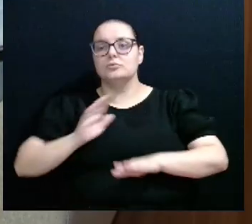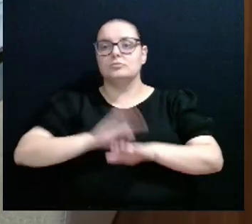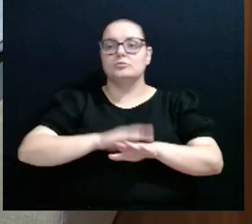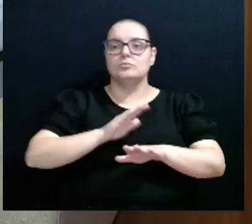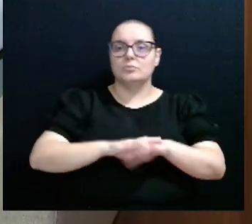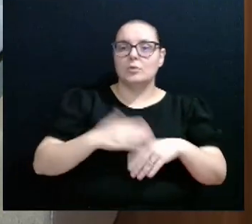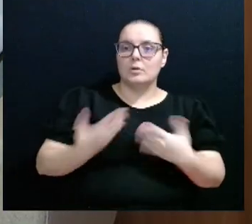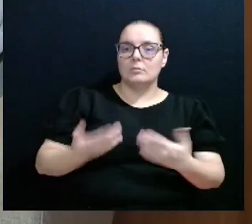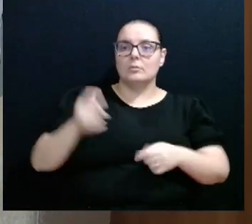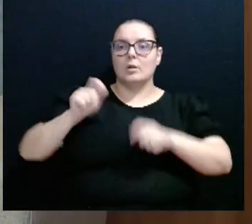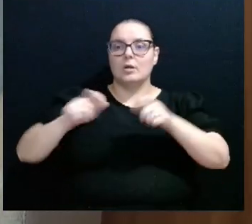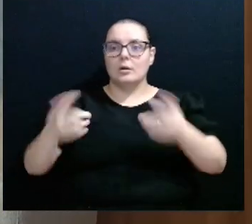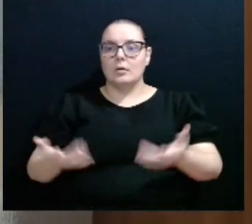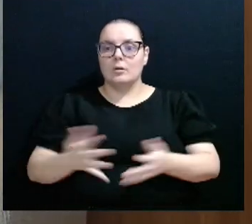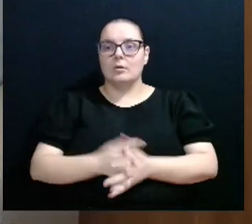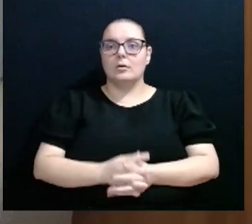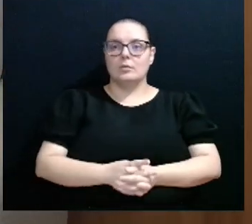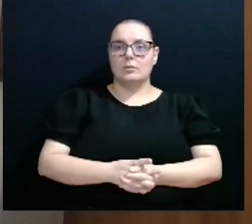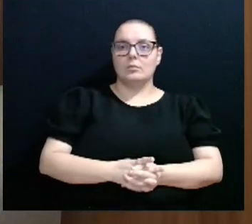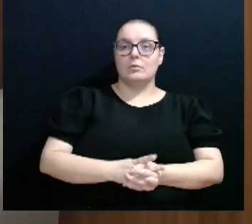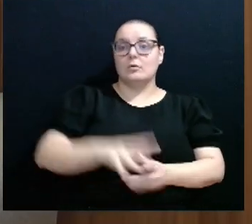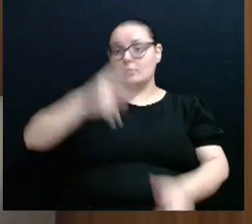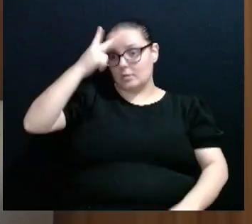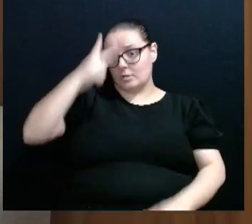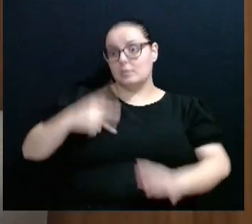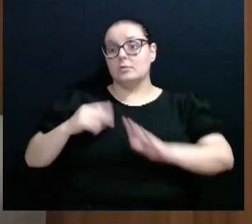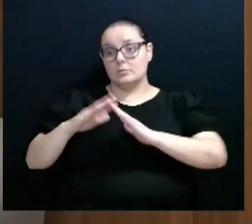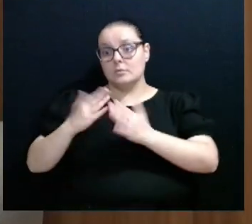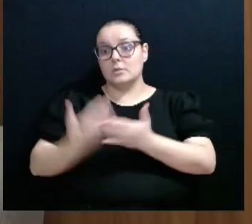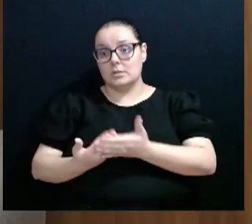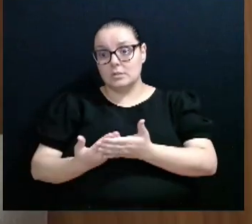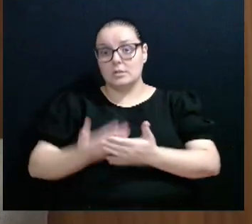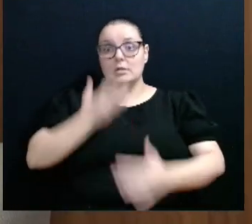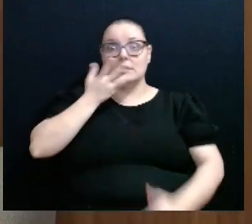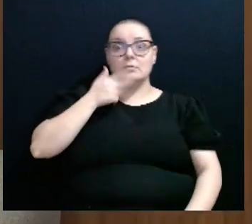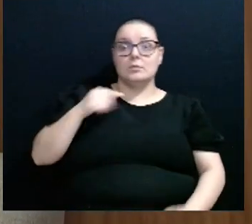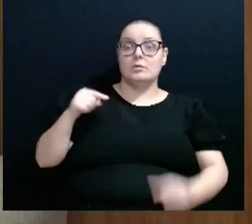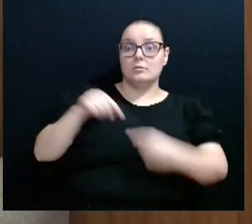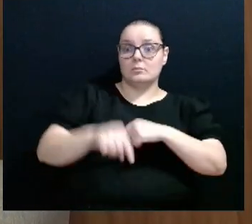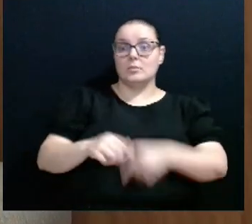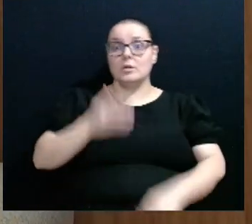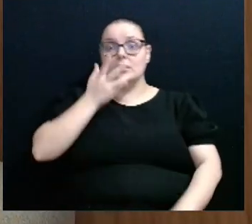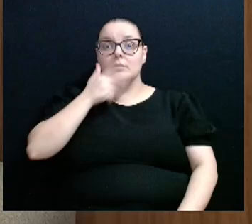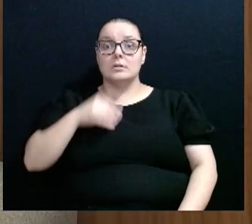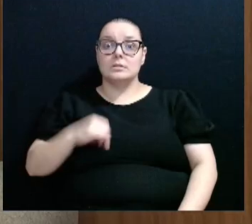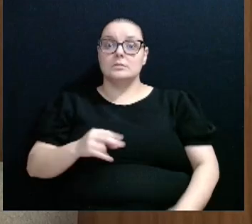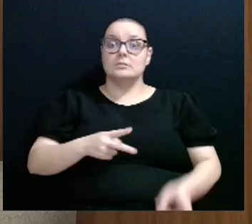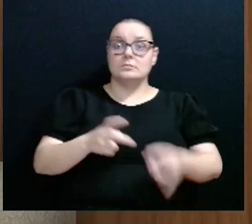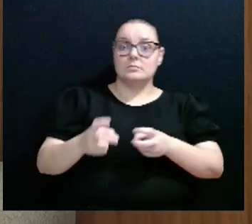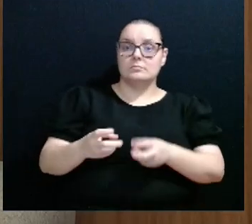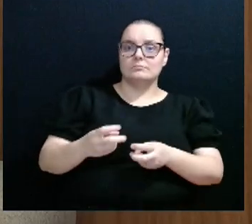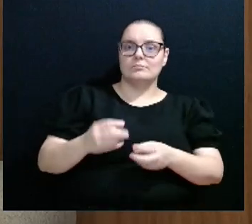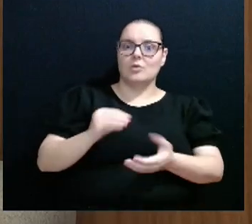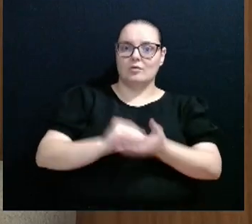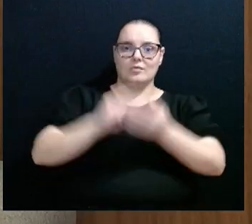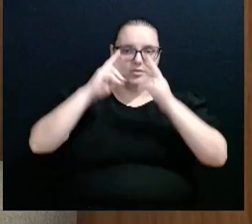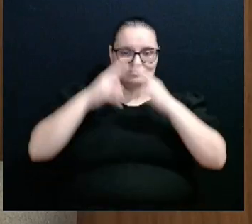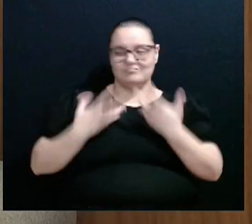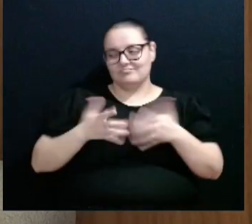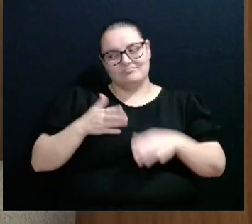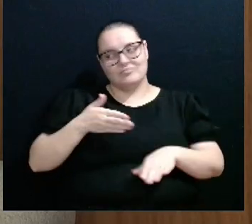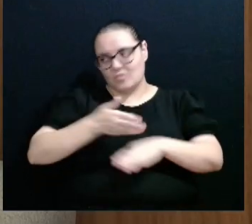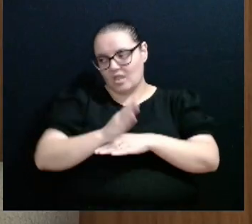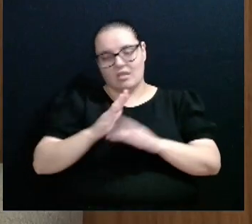ou então da própria escola, né? Criança com criança, tudo isso, se ela se percebe como desrespeitada, ela não quer ir para a escola. Então, esse é um